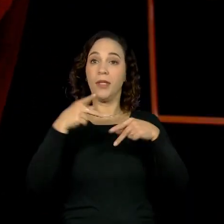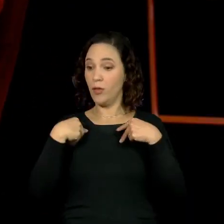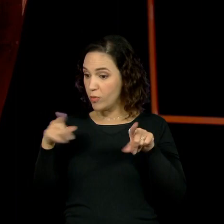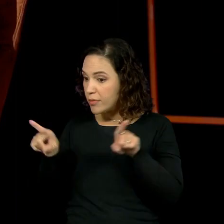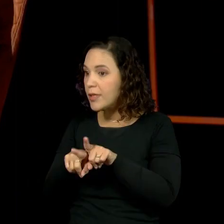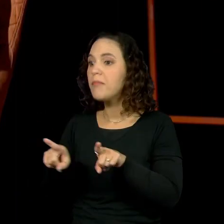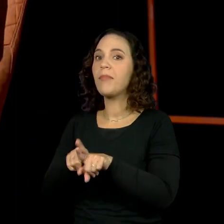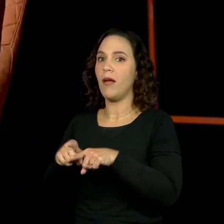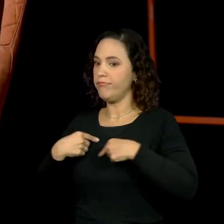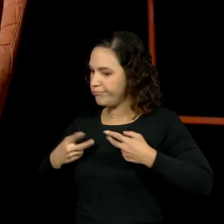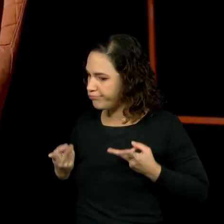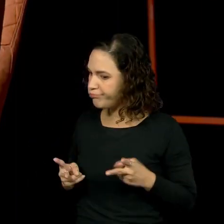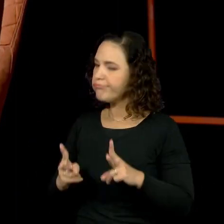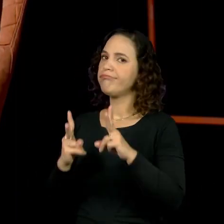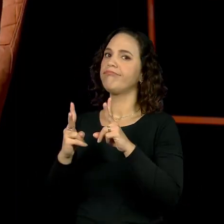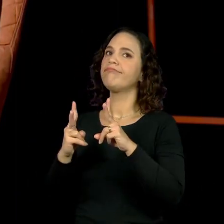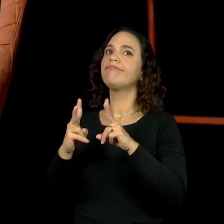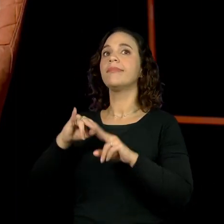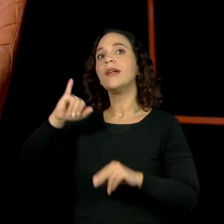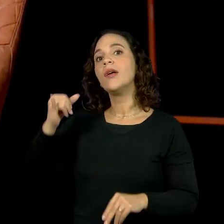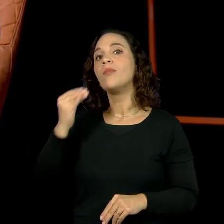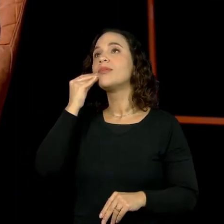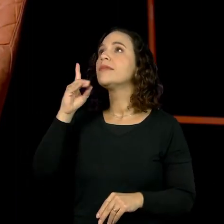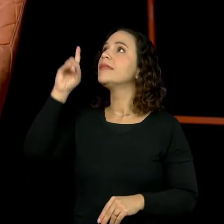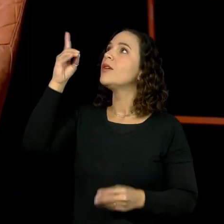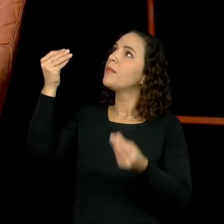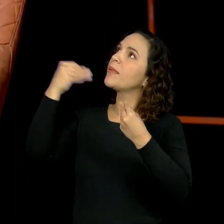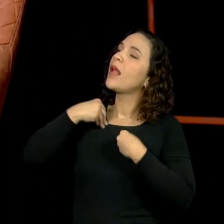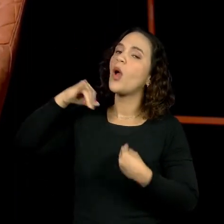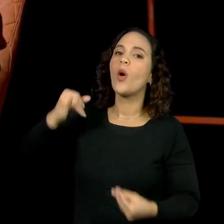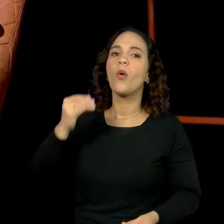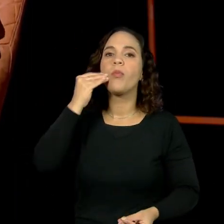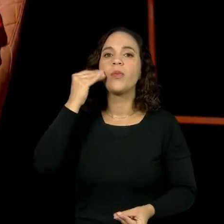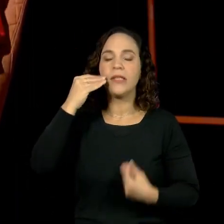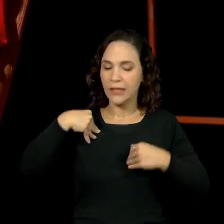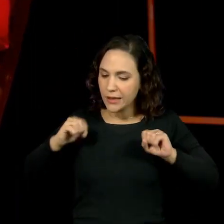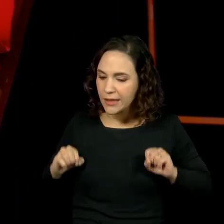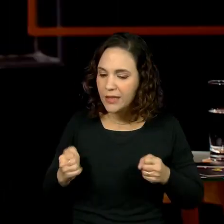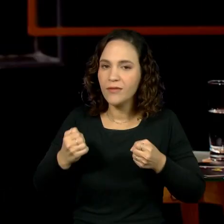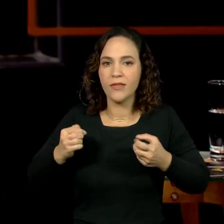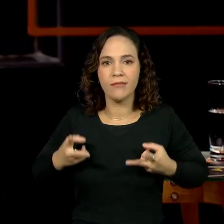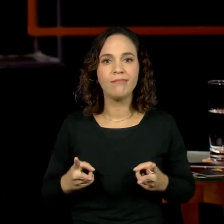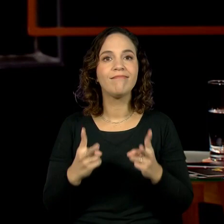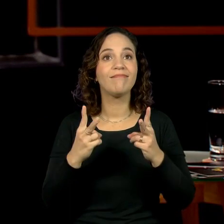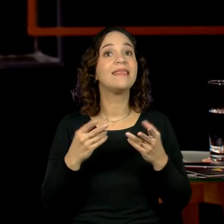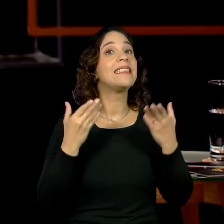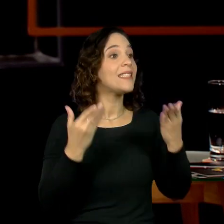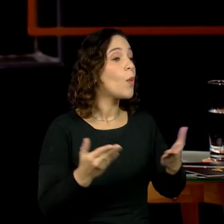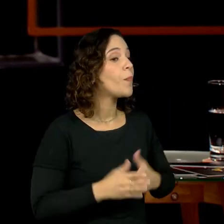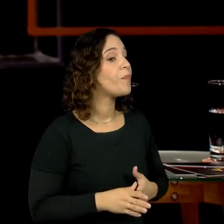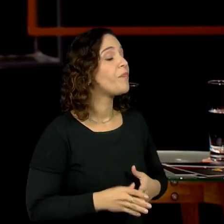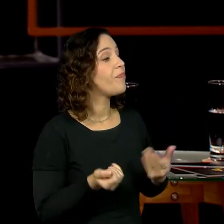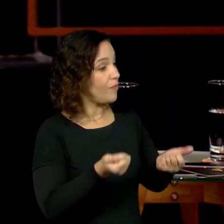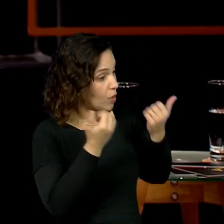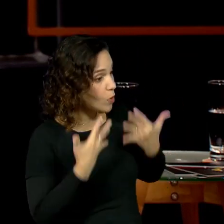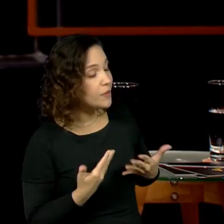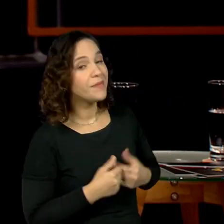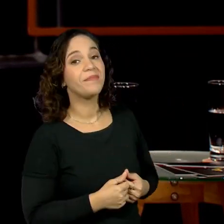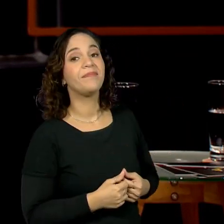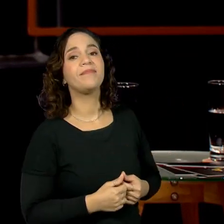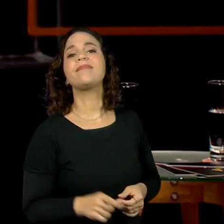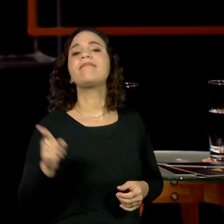e espero ter oportunidade que Deus me dê de continuar me dedicando mais tempo ainda. Então, eu queria saber de você, quais são o